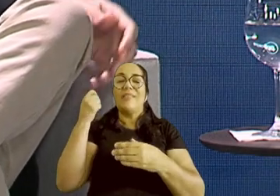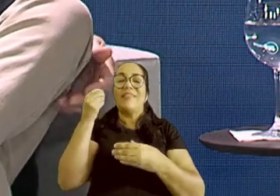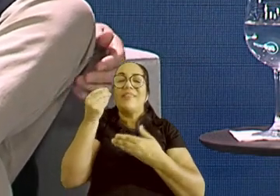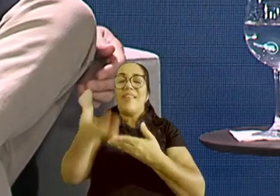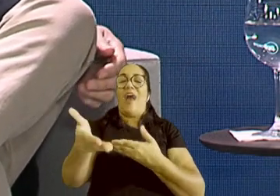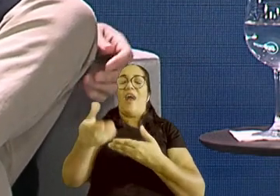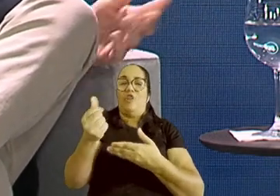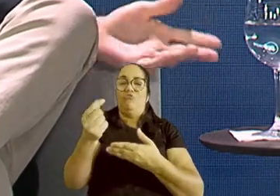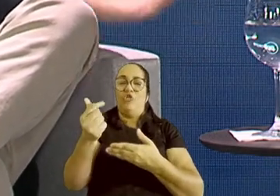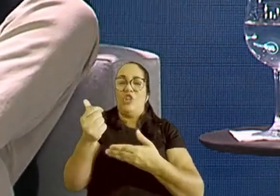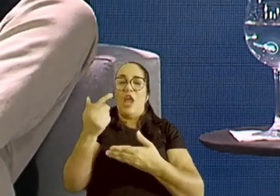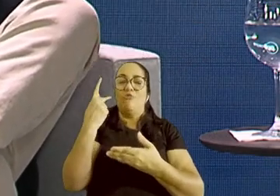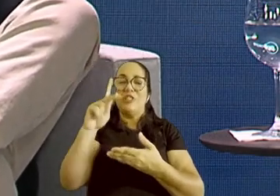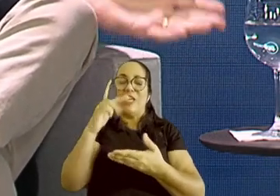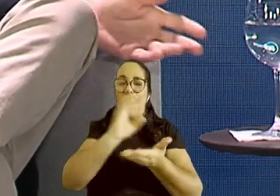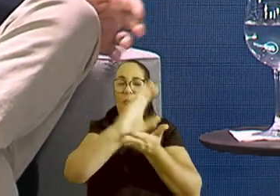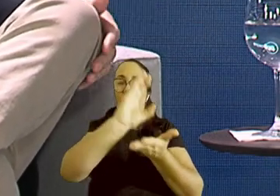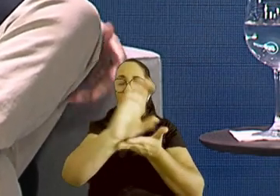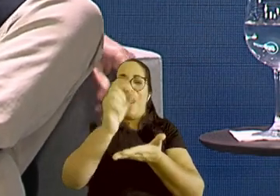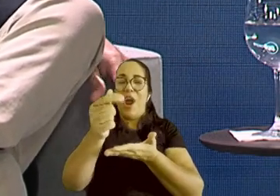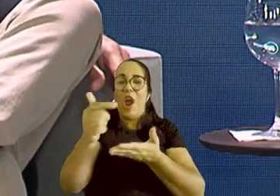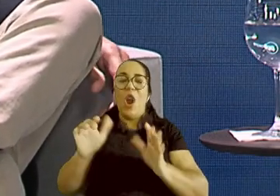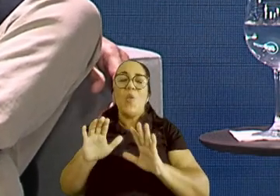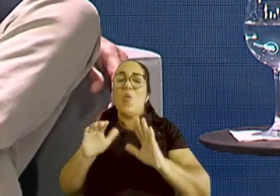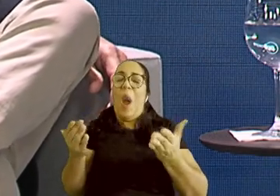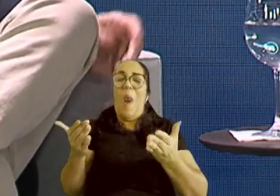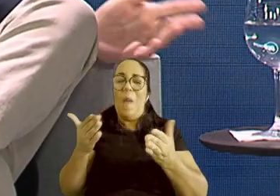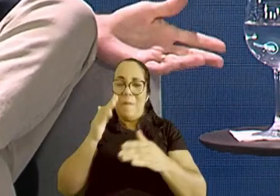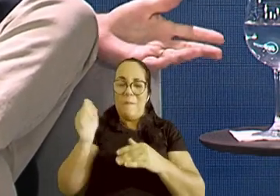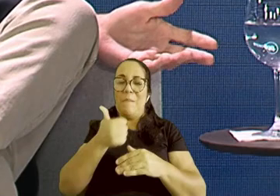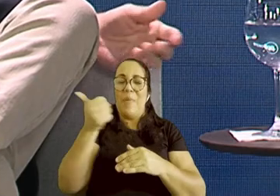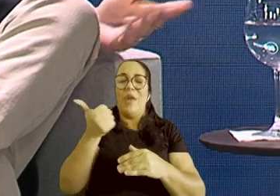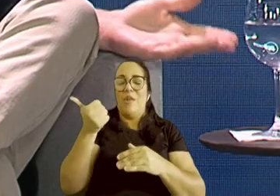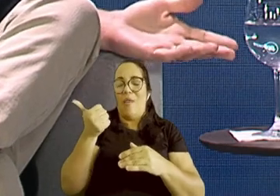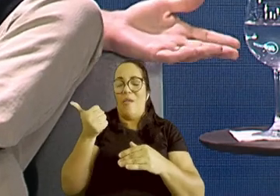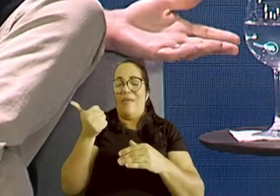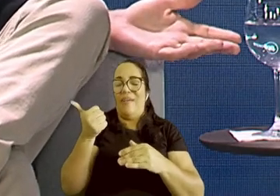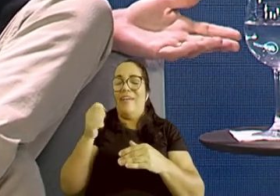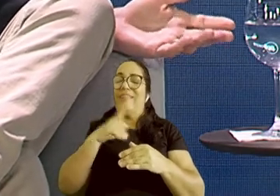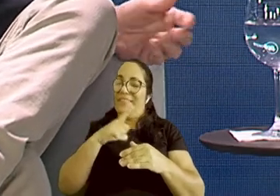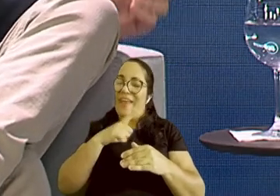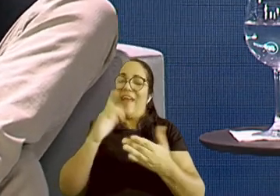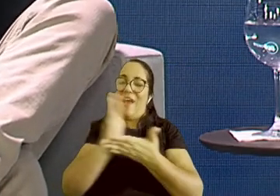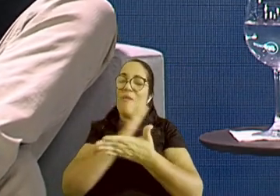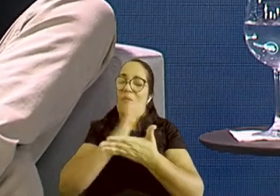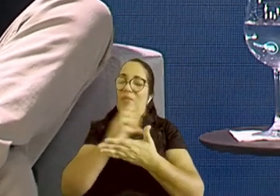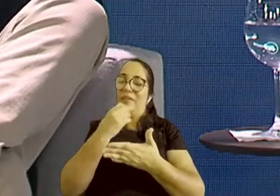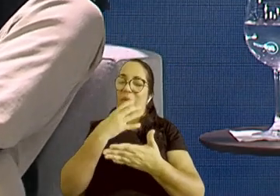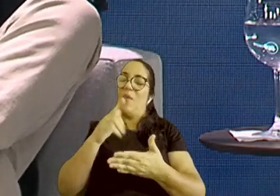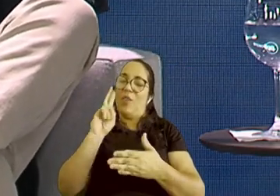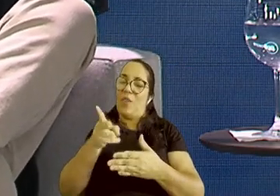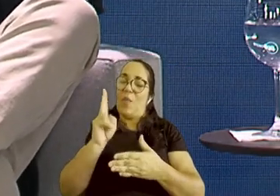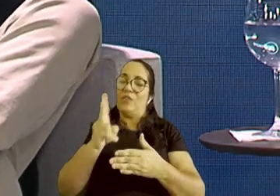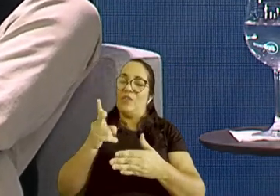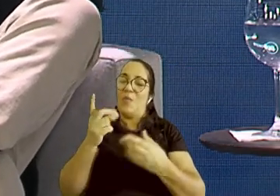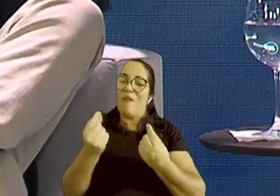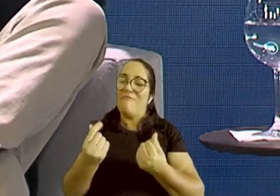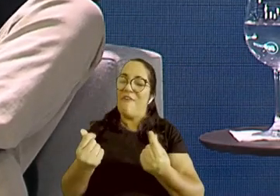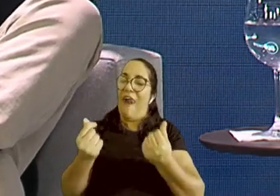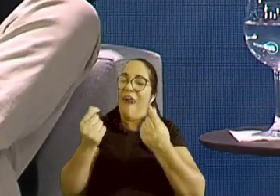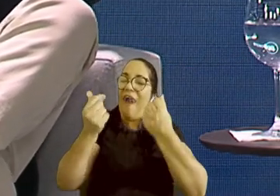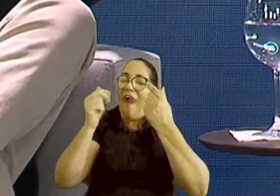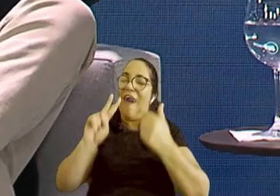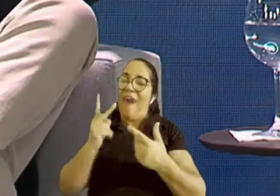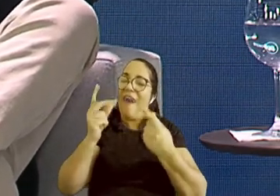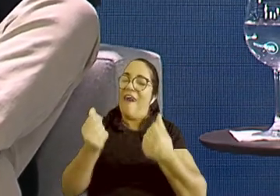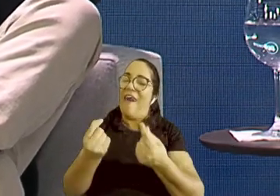e deixam margem elas continuam com um bom valor eixo e geram no valor do mercado eu acho que aquelas do Hype